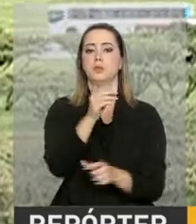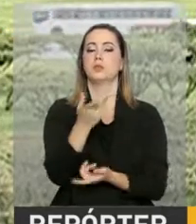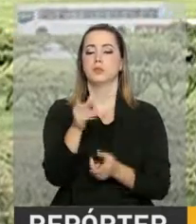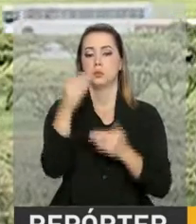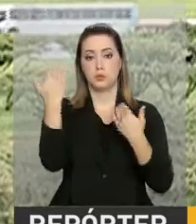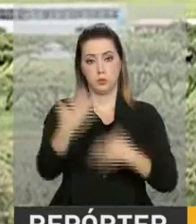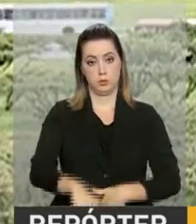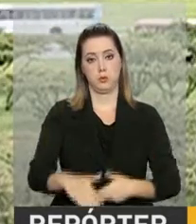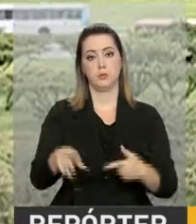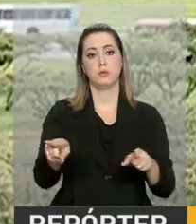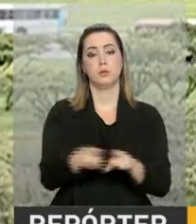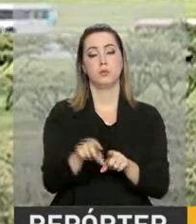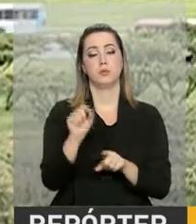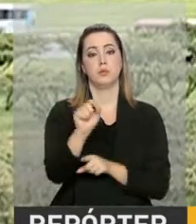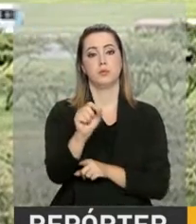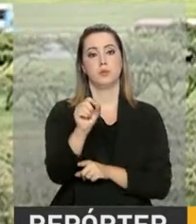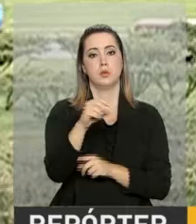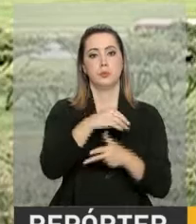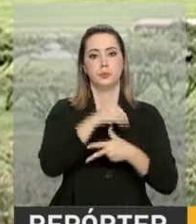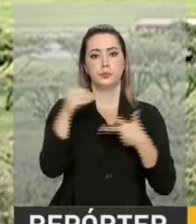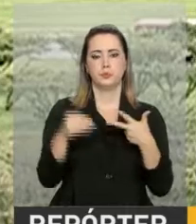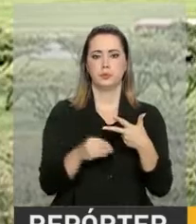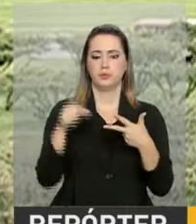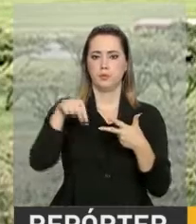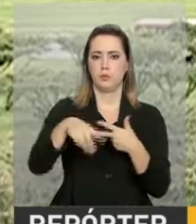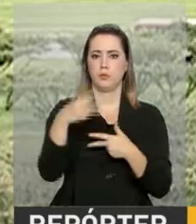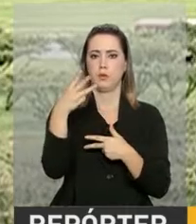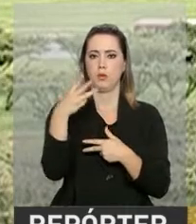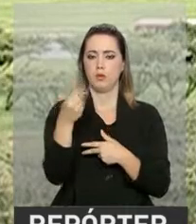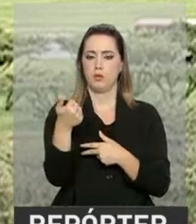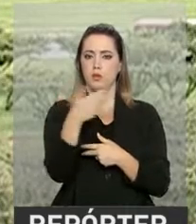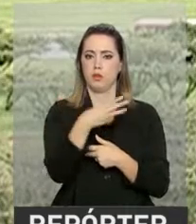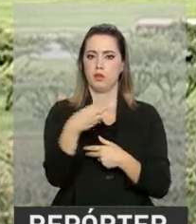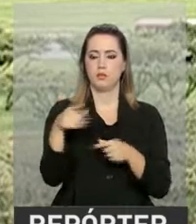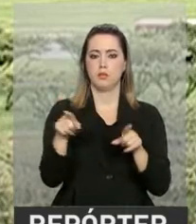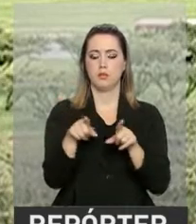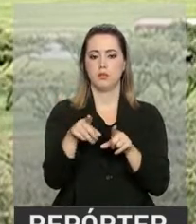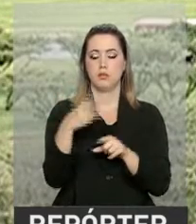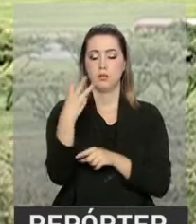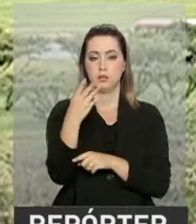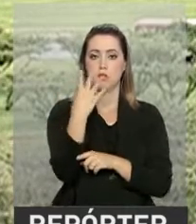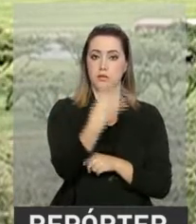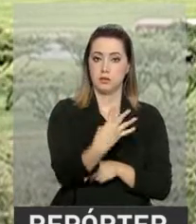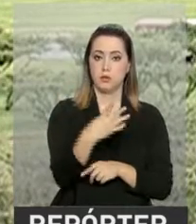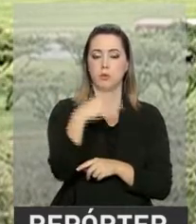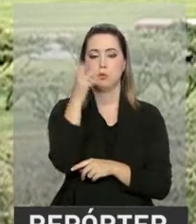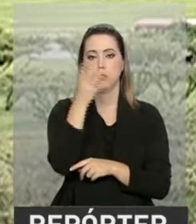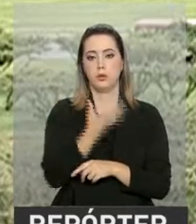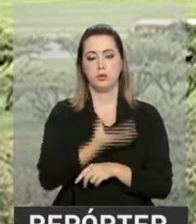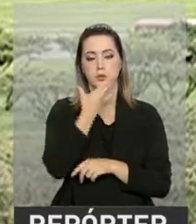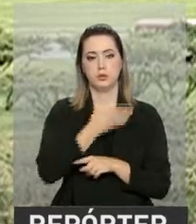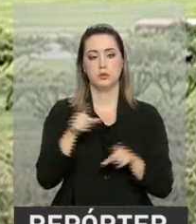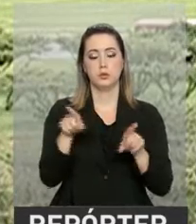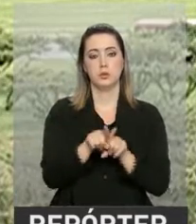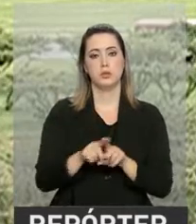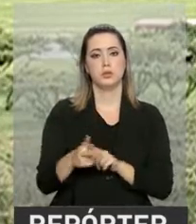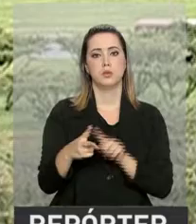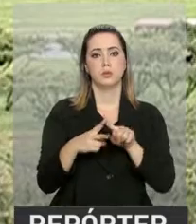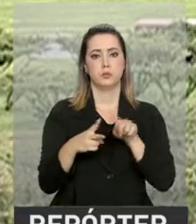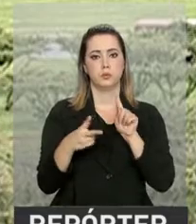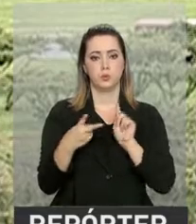estavam aptos a fazer as provas do Enem nesses dias 13 e 4 de dezembro. O Enem 2016 teve